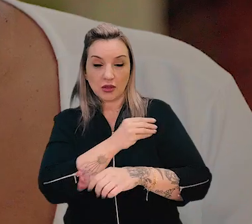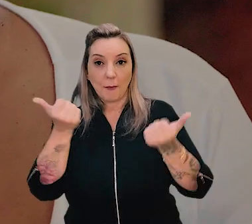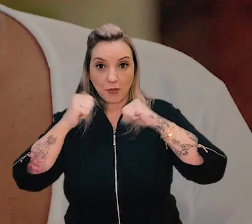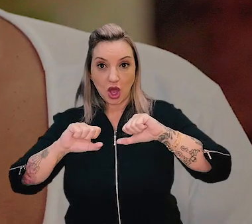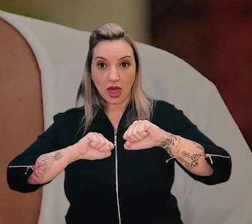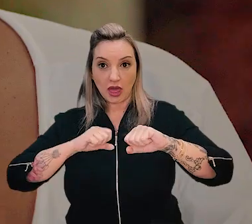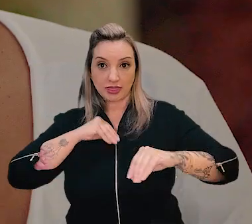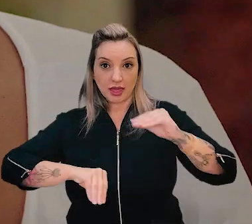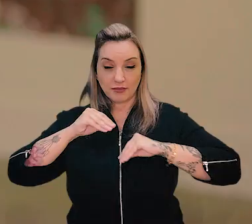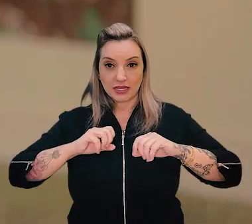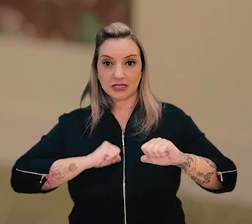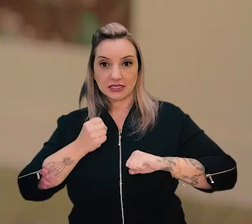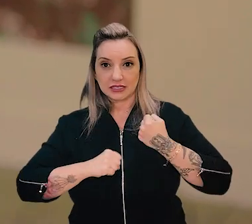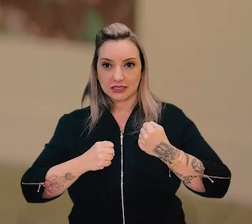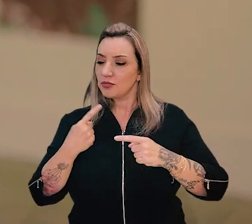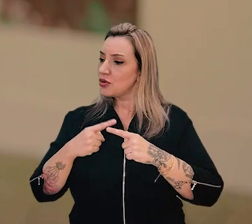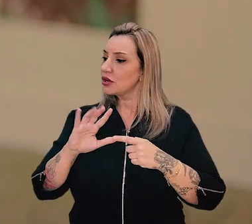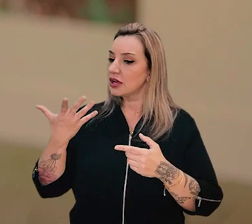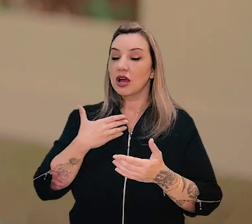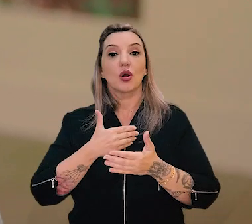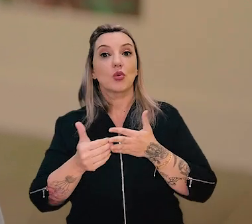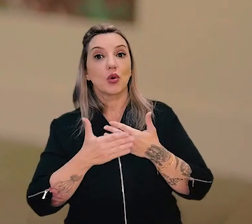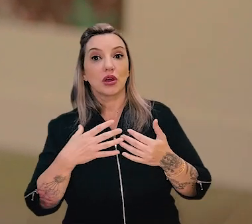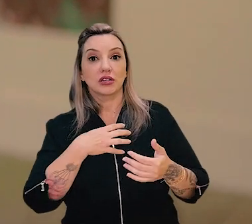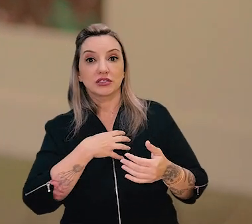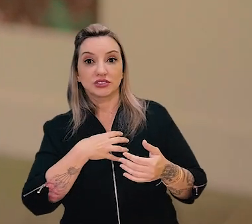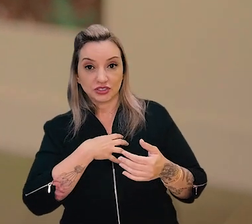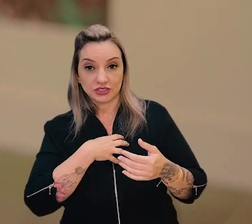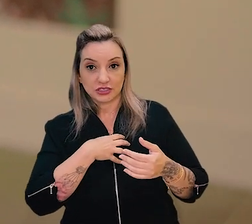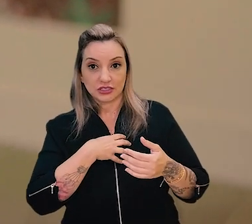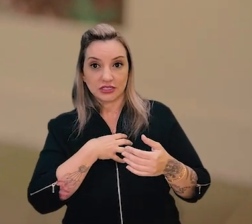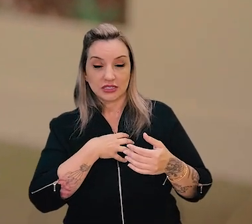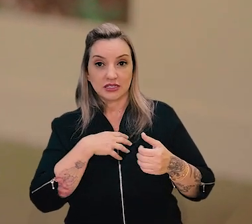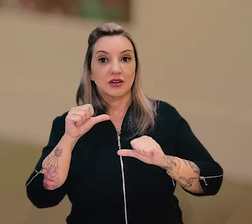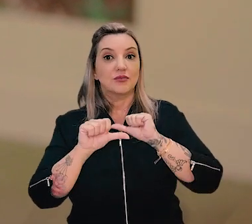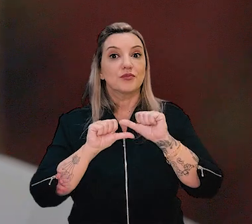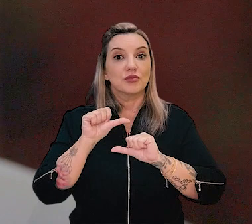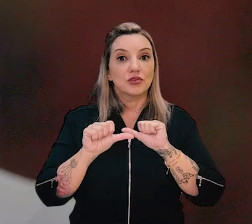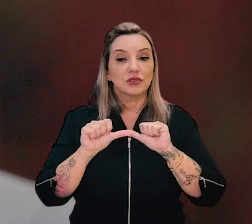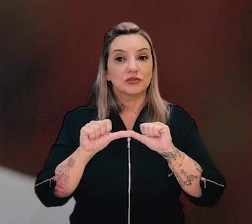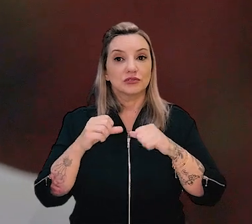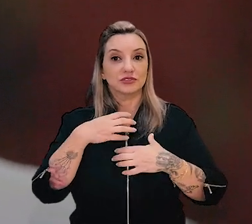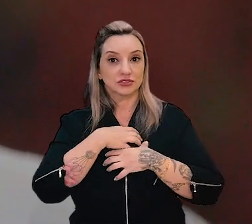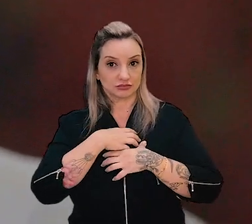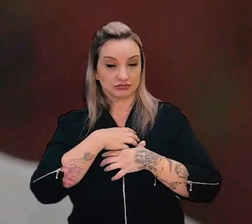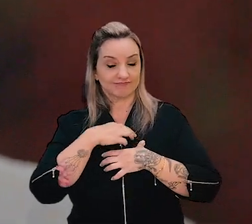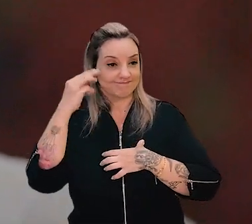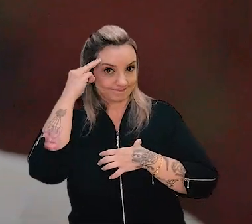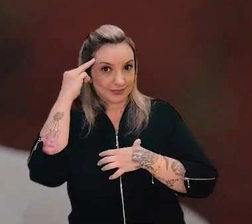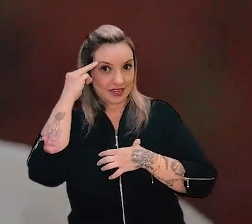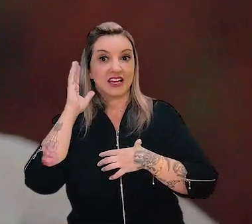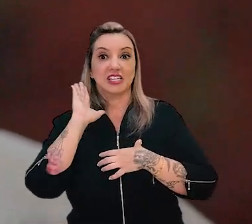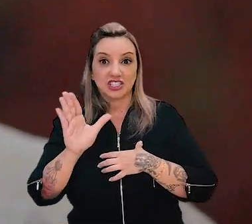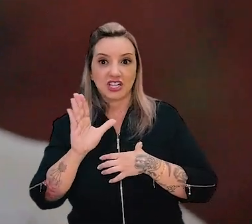ansiedade. Por que que isso acontece? Qualquer tipo de substância que altere o seu estado mental, quando você